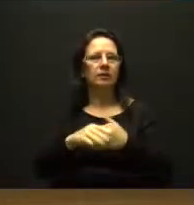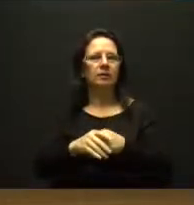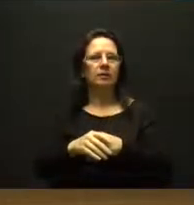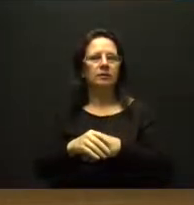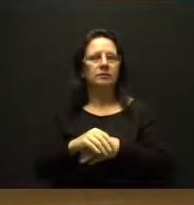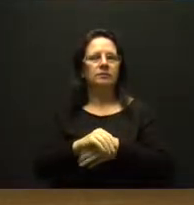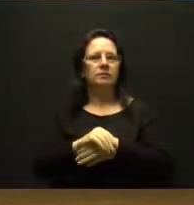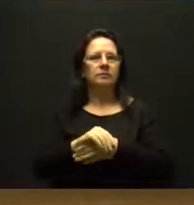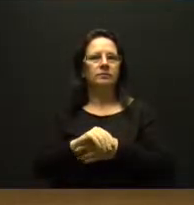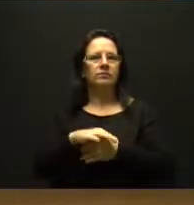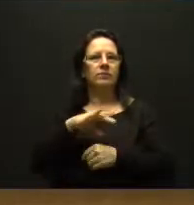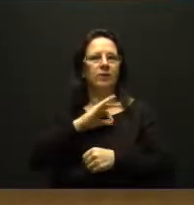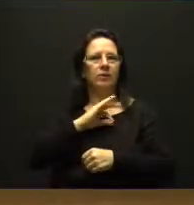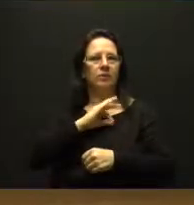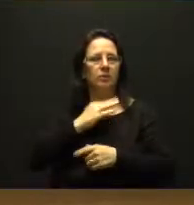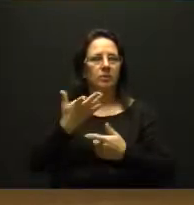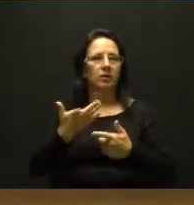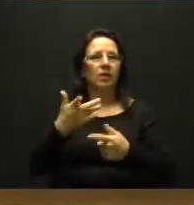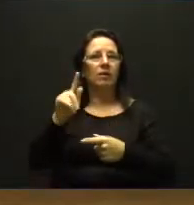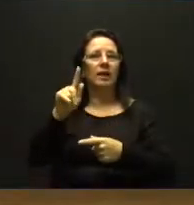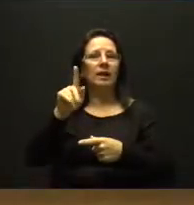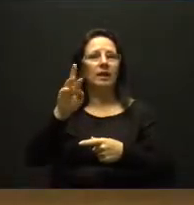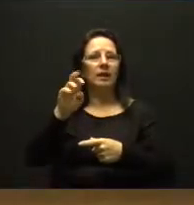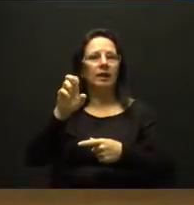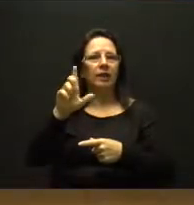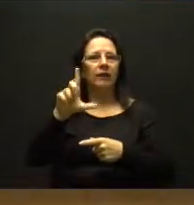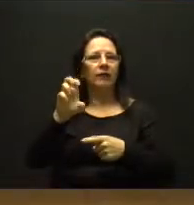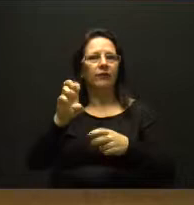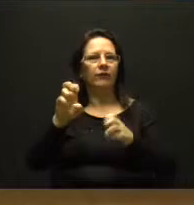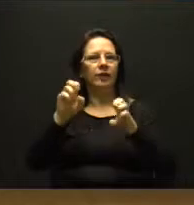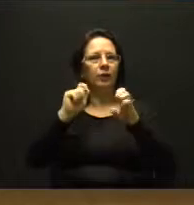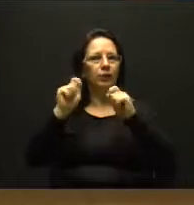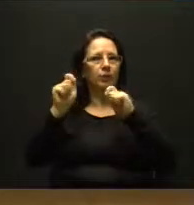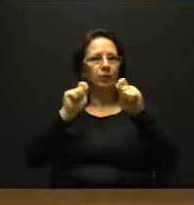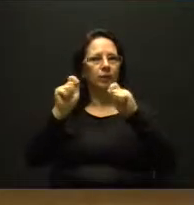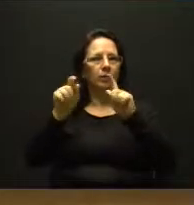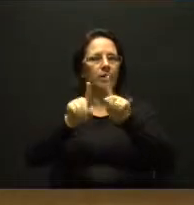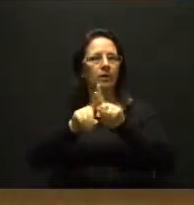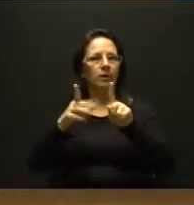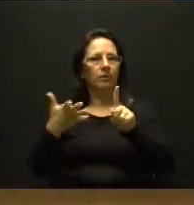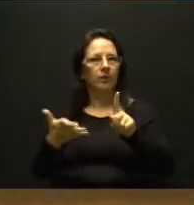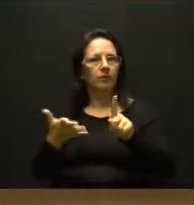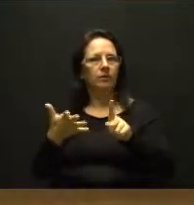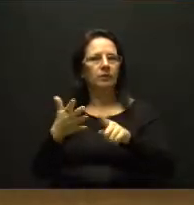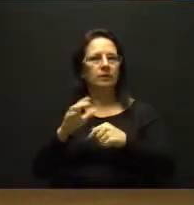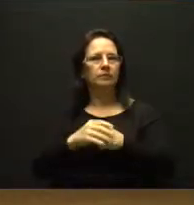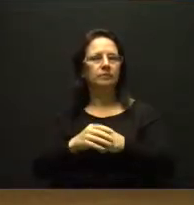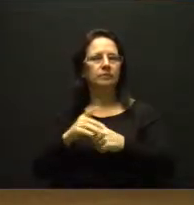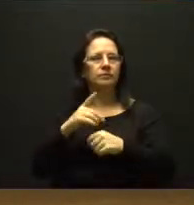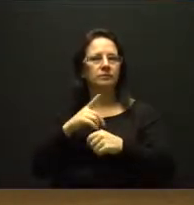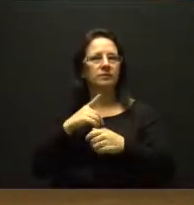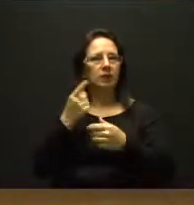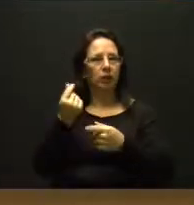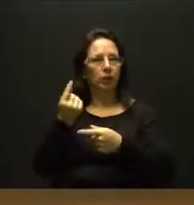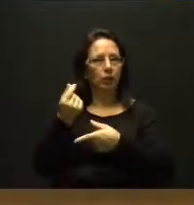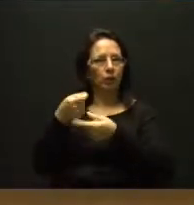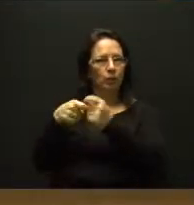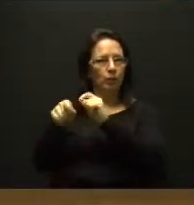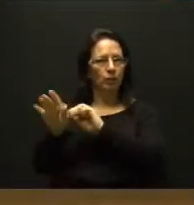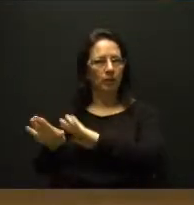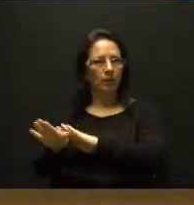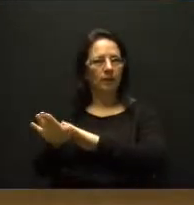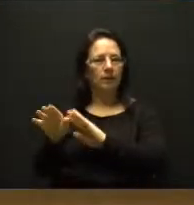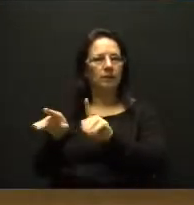da municipal por conta daquela greve que teve mas eu tô aqui dizendo da questão do estadual porque tenho esse dinheiro a vida do sérgio